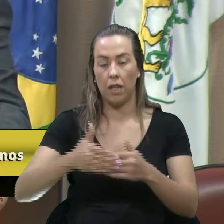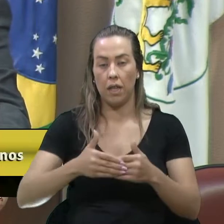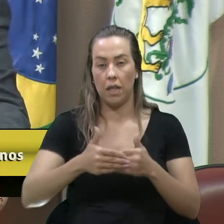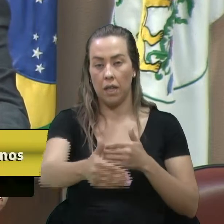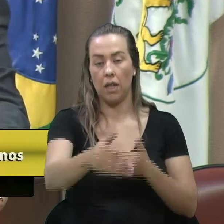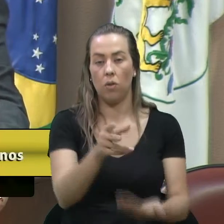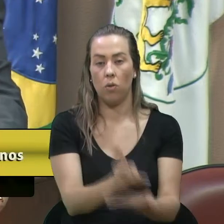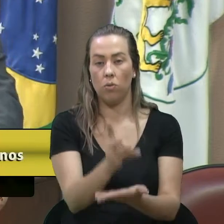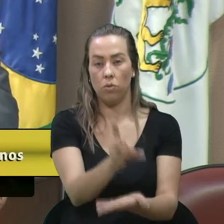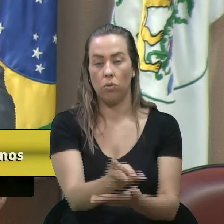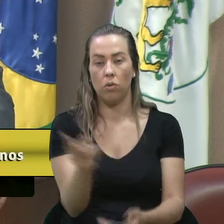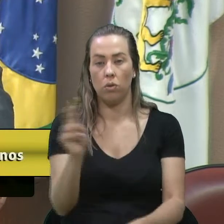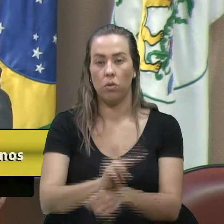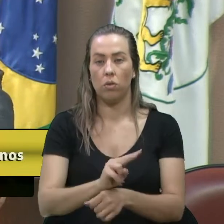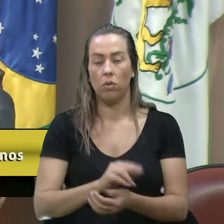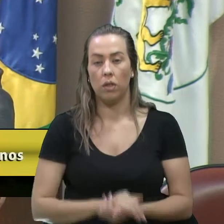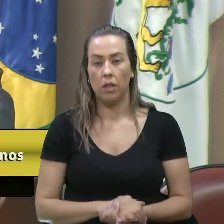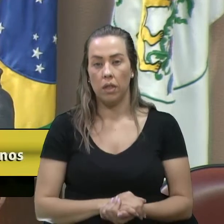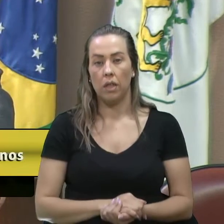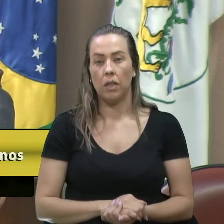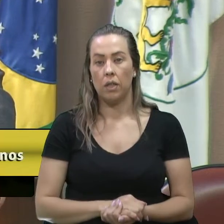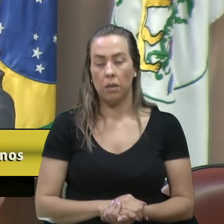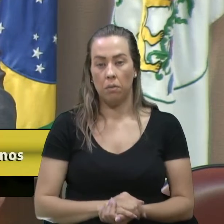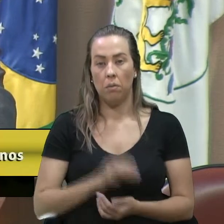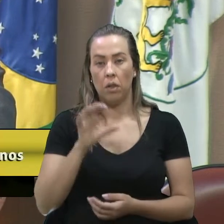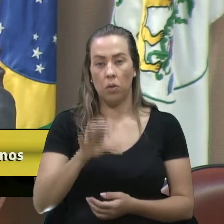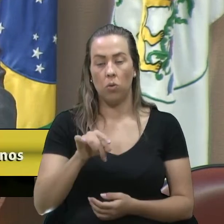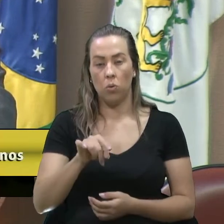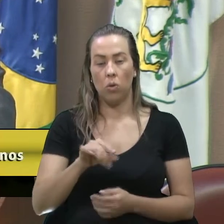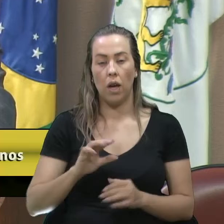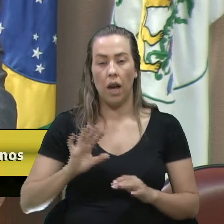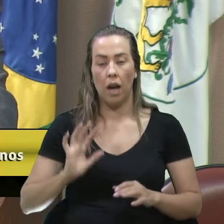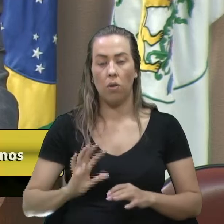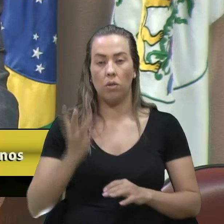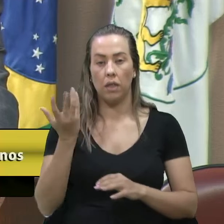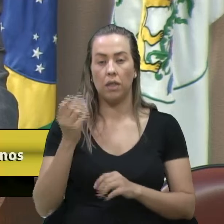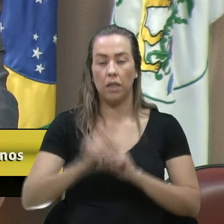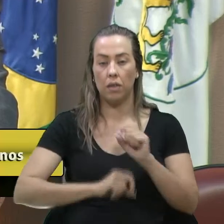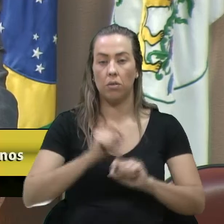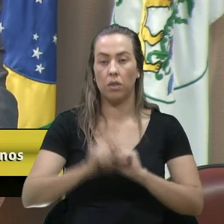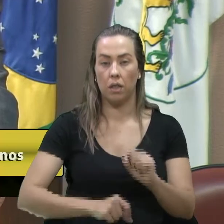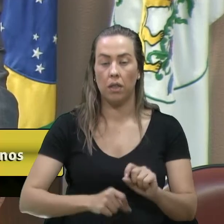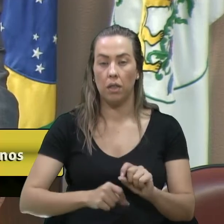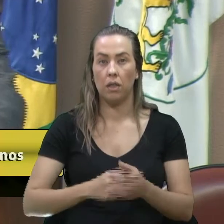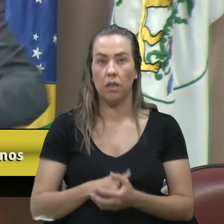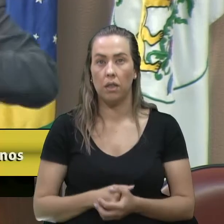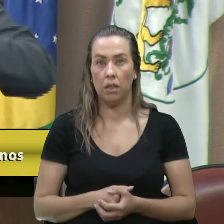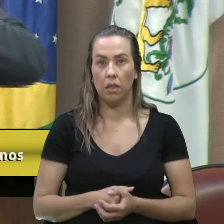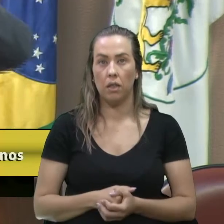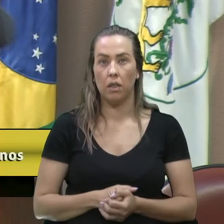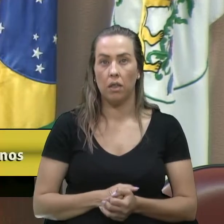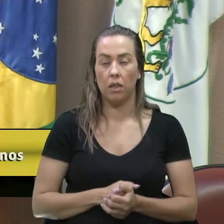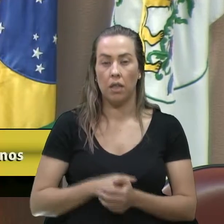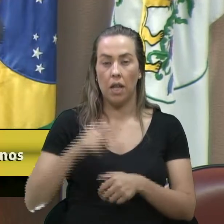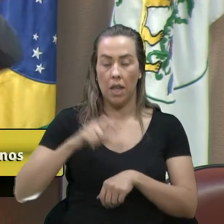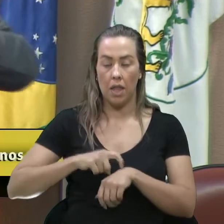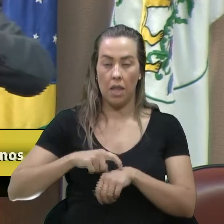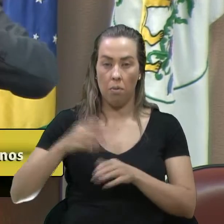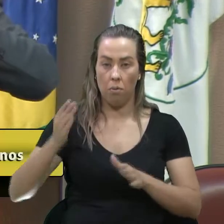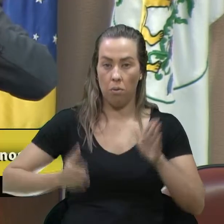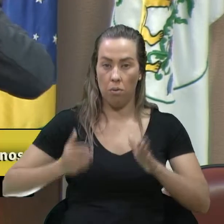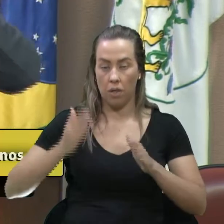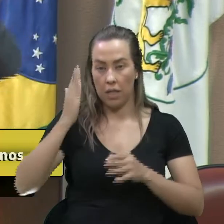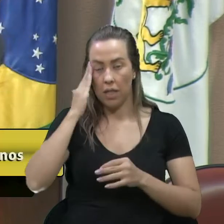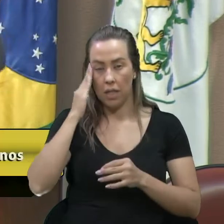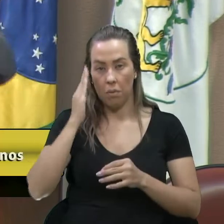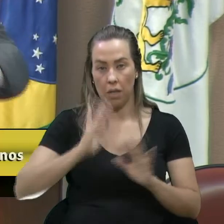sequência para que esta situação, de uma certa forma, possa ser em um tempo determinado, que a gente